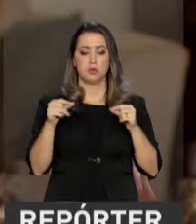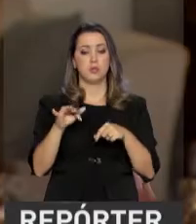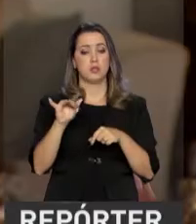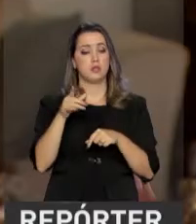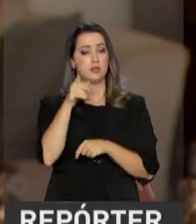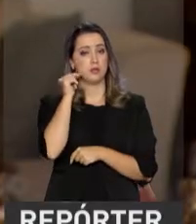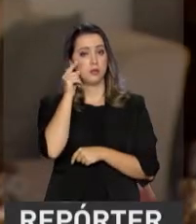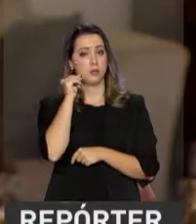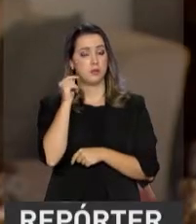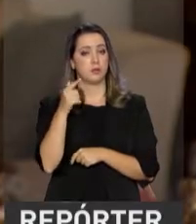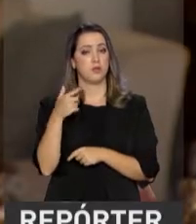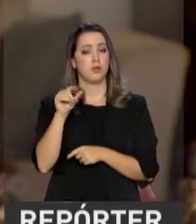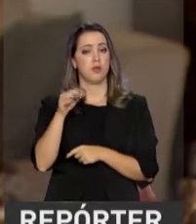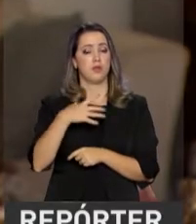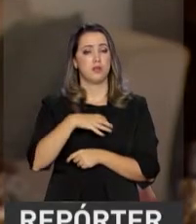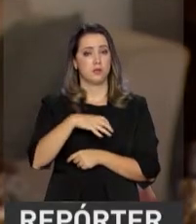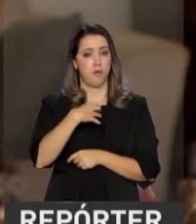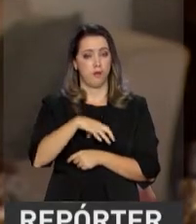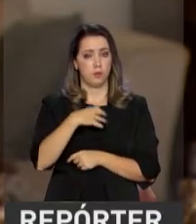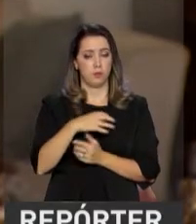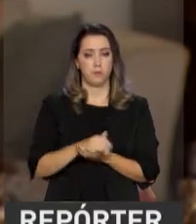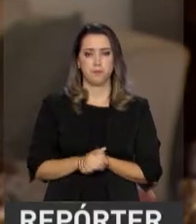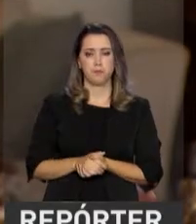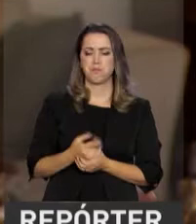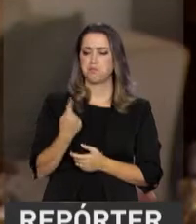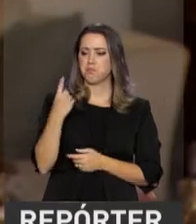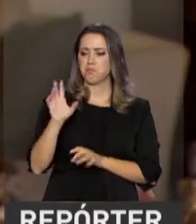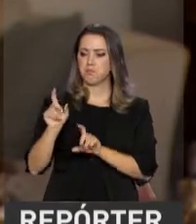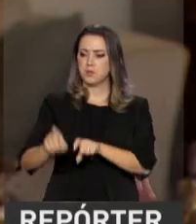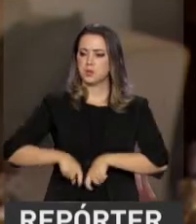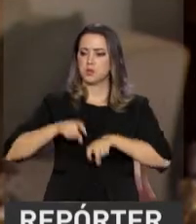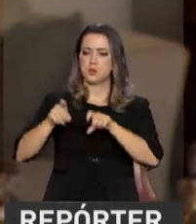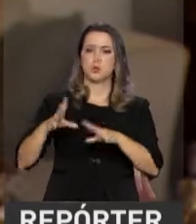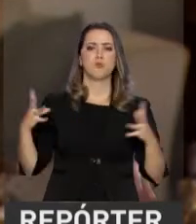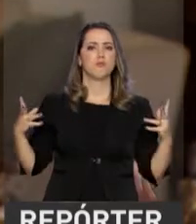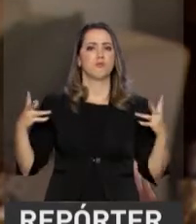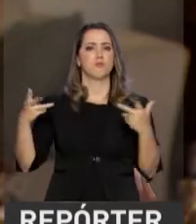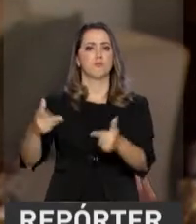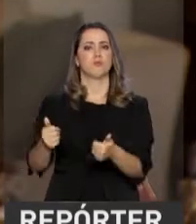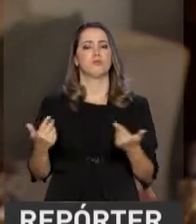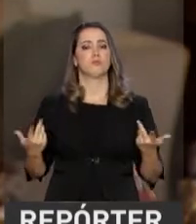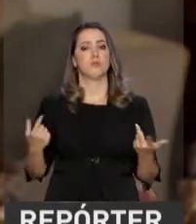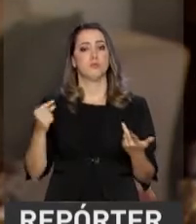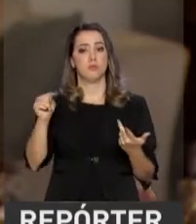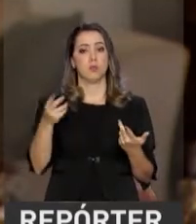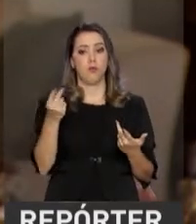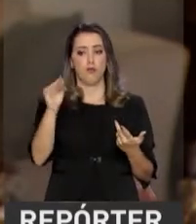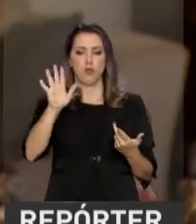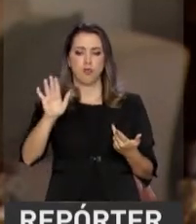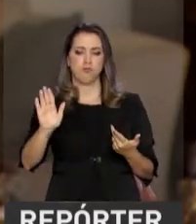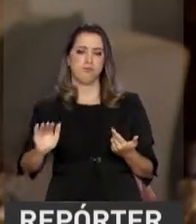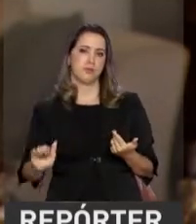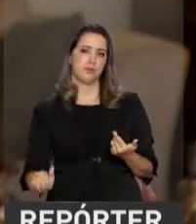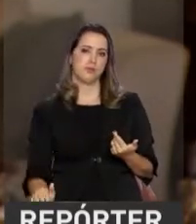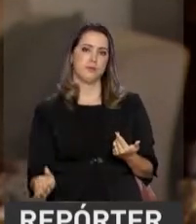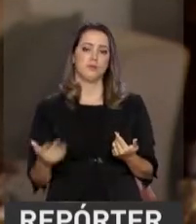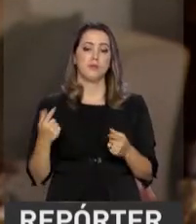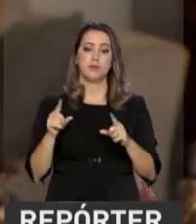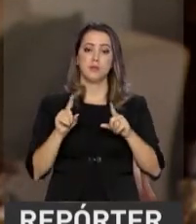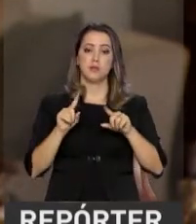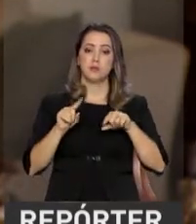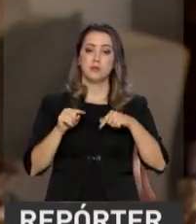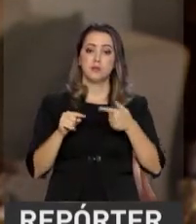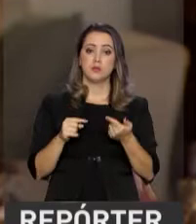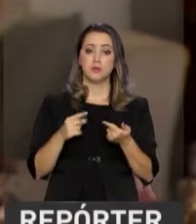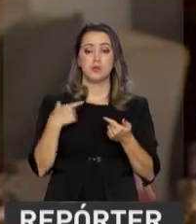Salvador. De um lado, é uma safra agrícola excepcional, que jogou os preços dos alimentos para baixo.